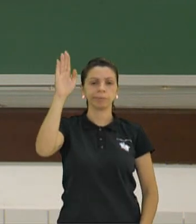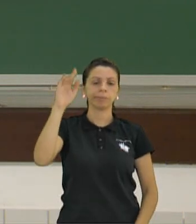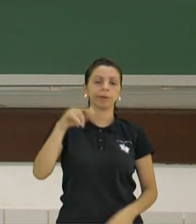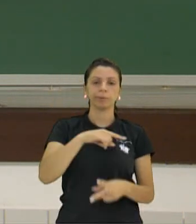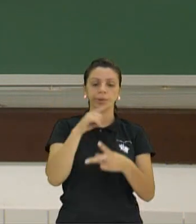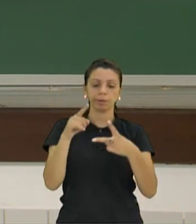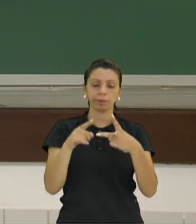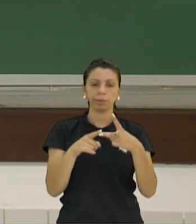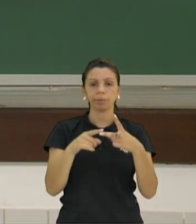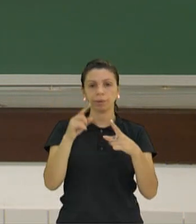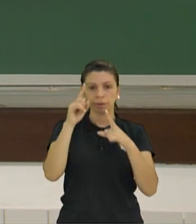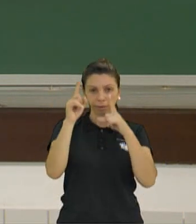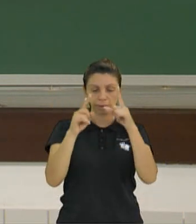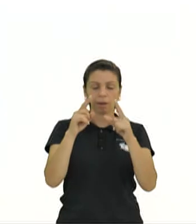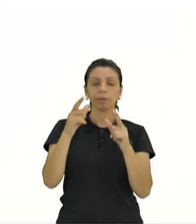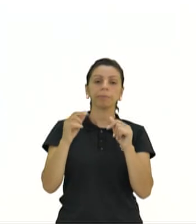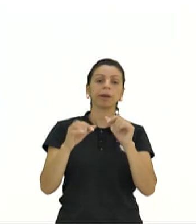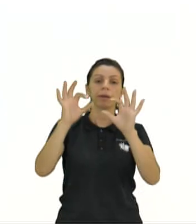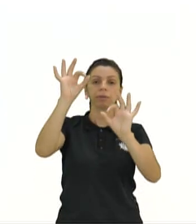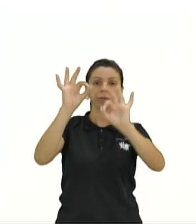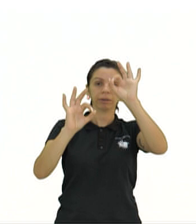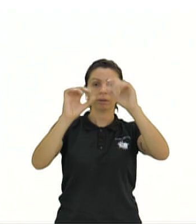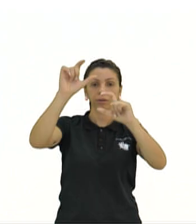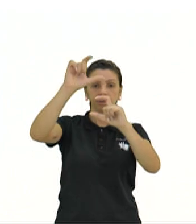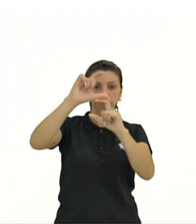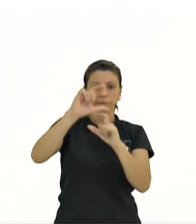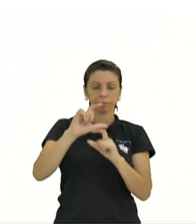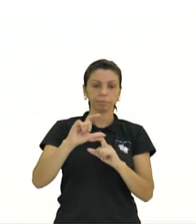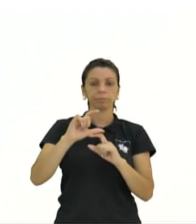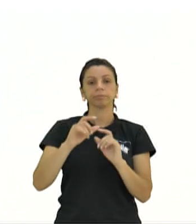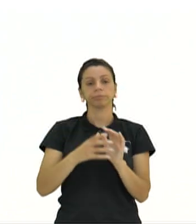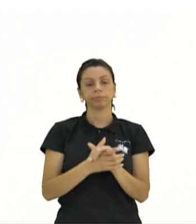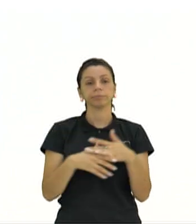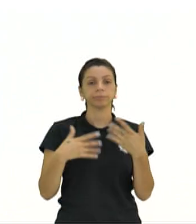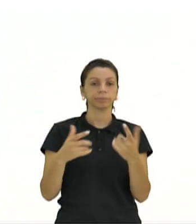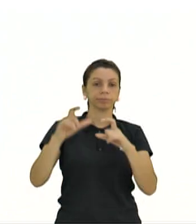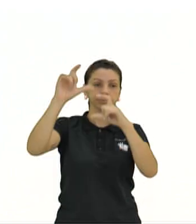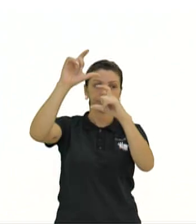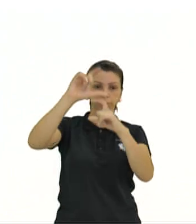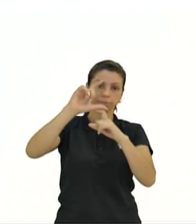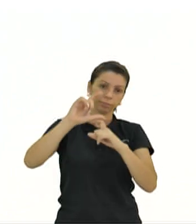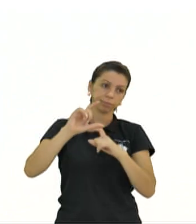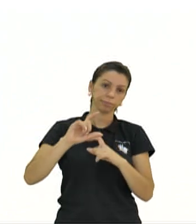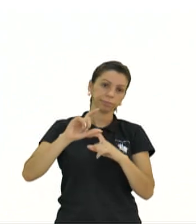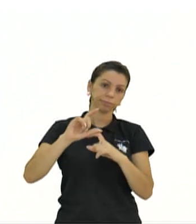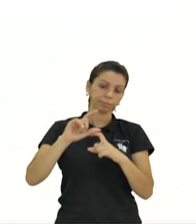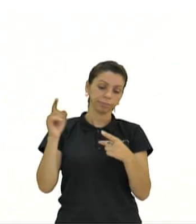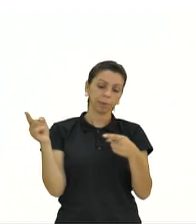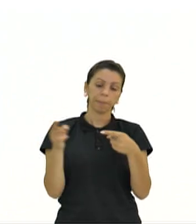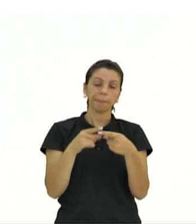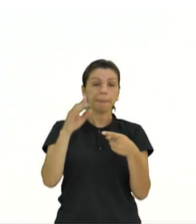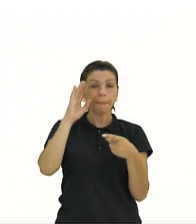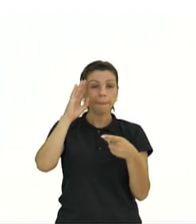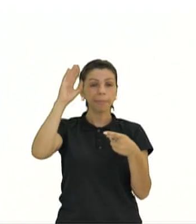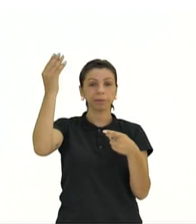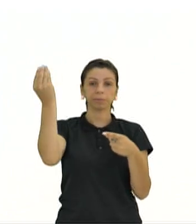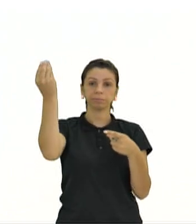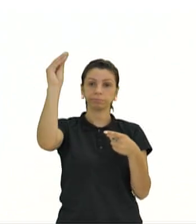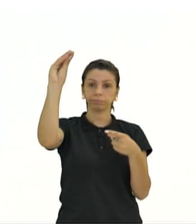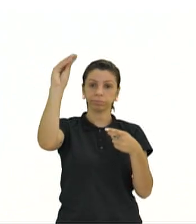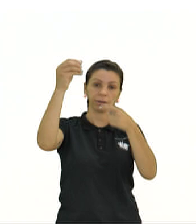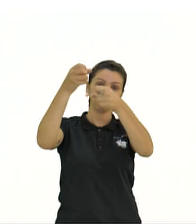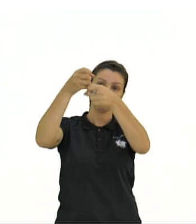os parágrafos. Certo? Então, você vai construir o teu parágrafo assim. A ideia principal e as